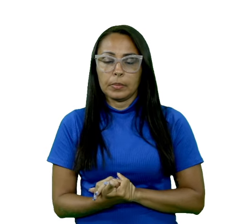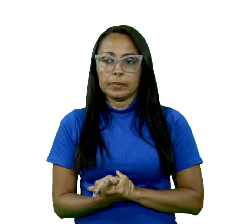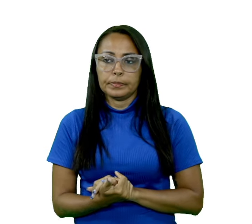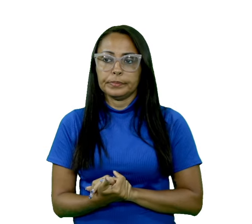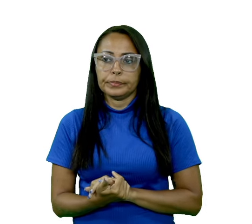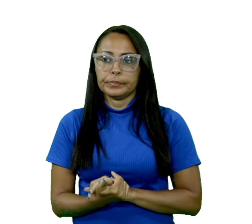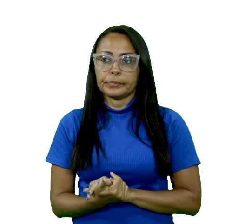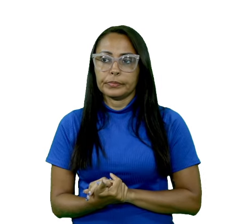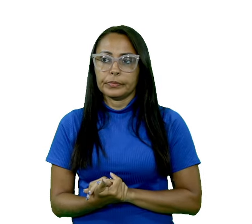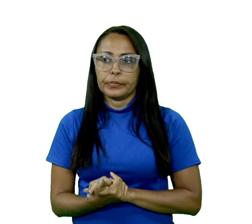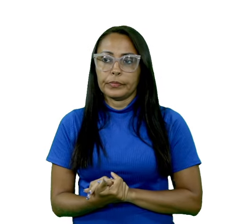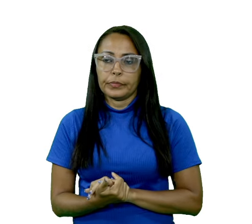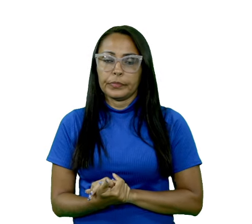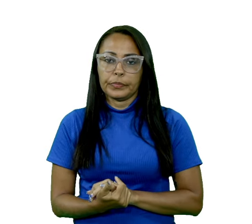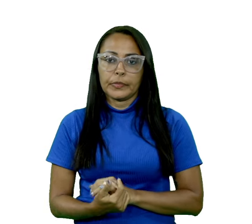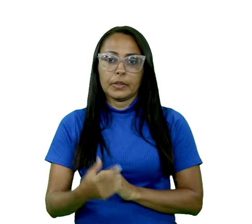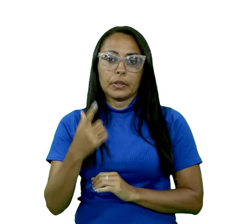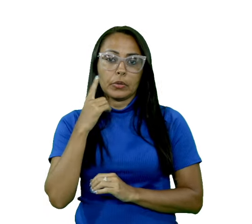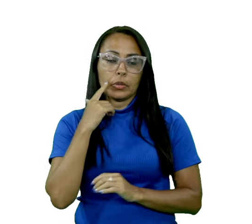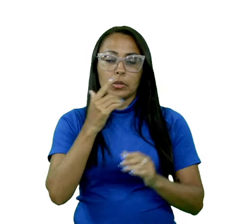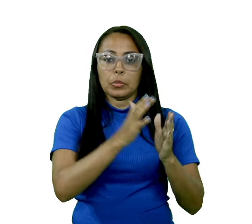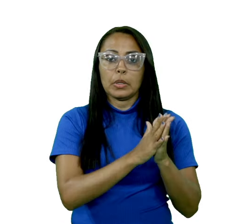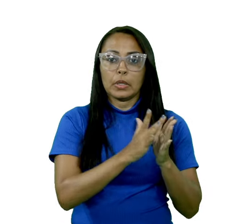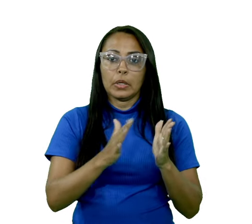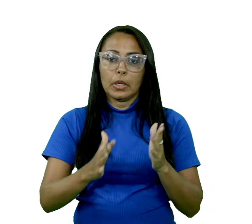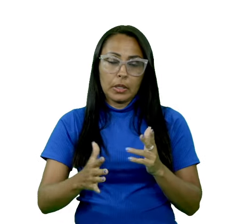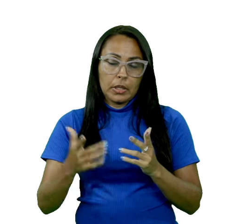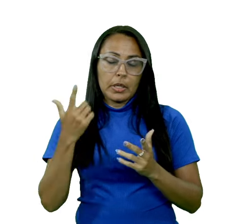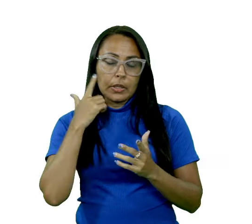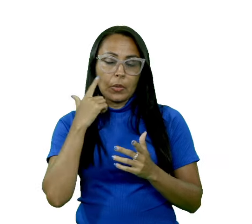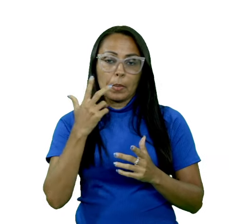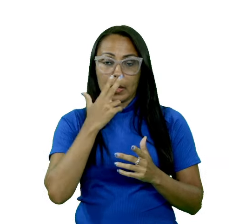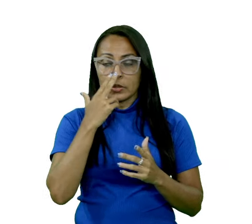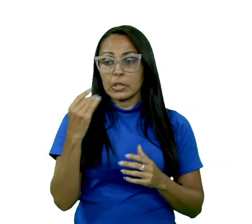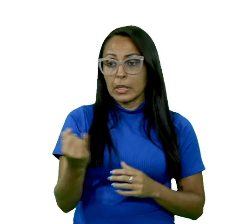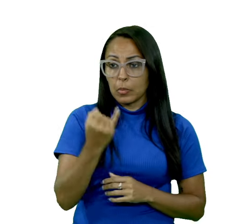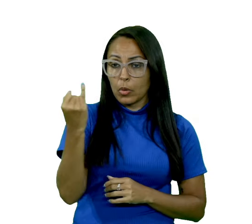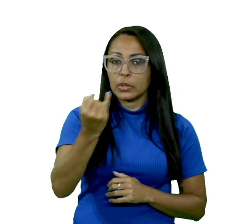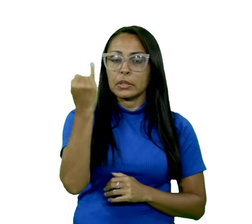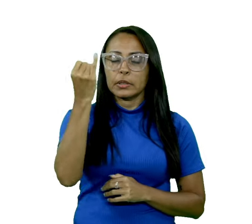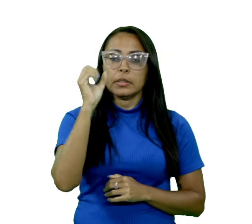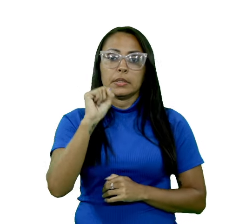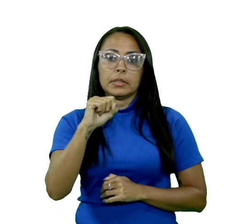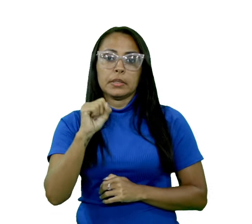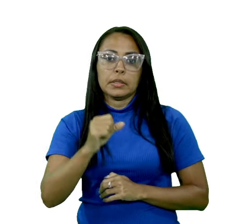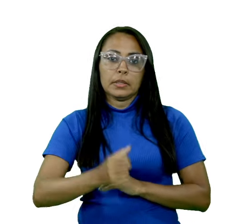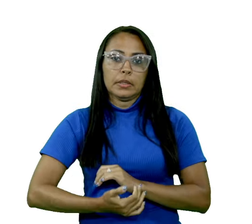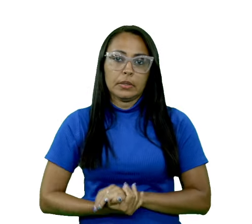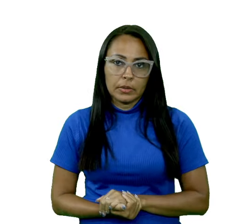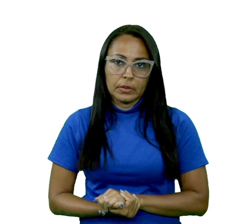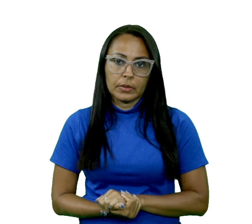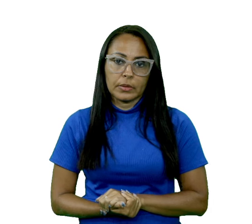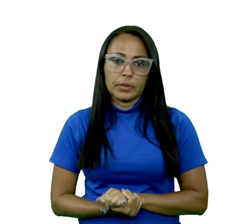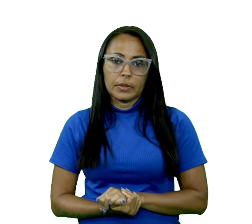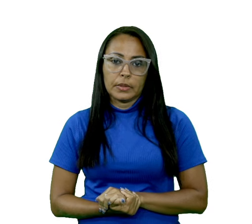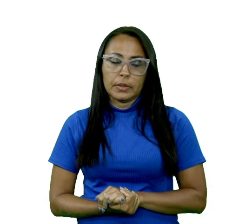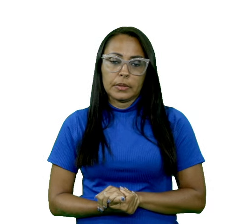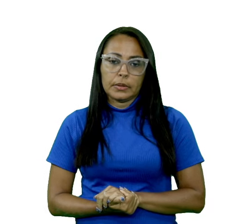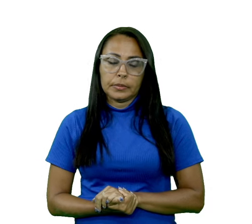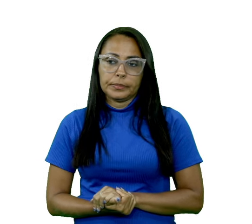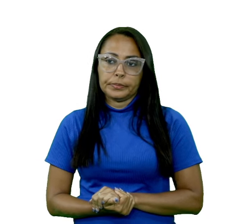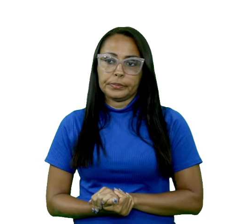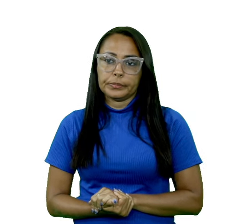serviço, melhorar os seus níveis de serviço. Então, o aspecto financeiro é muito importante no controle dos custos e em relação ao